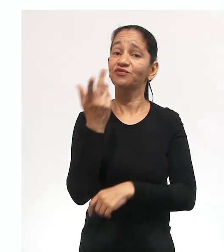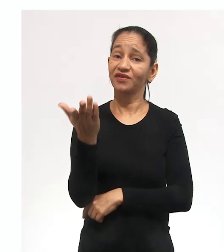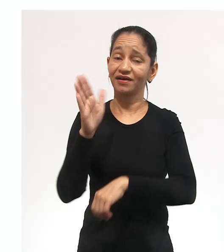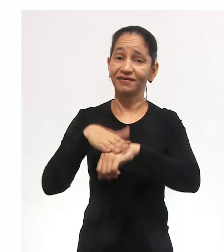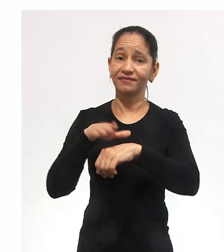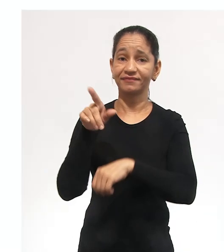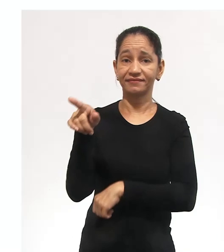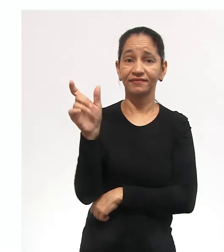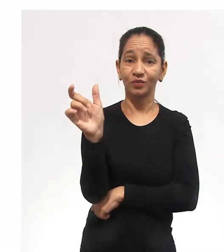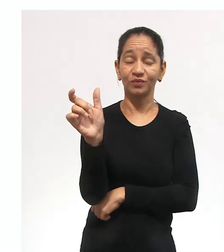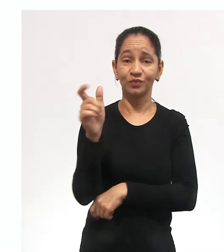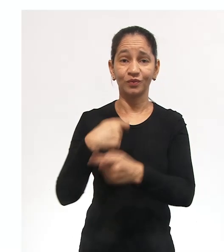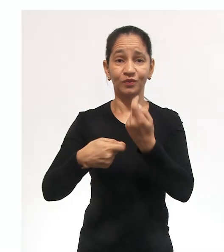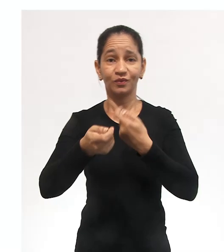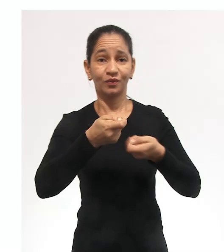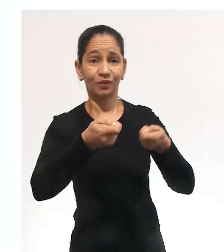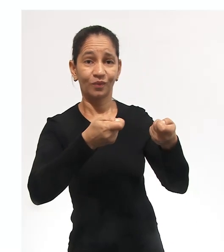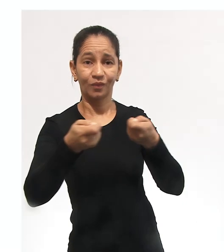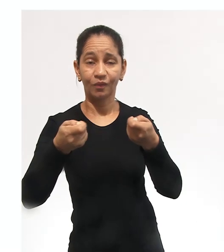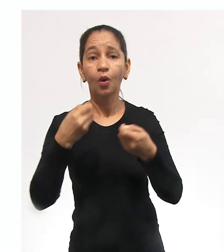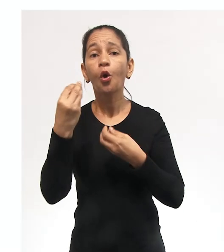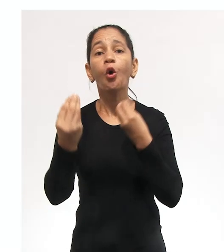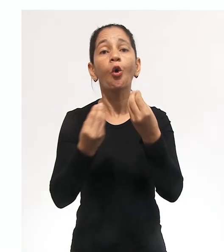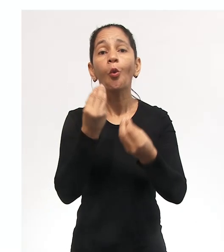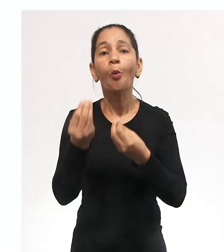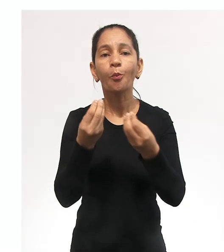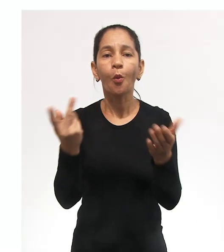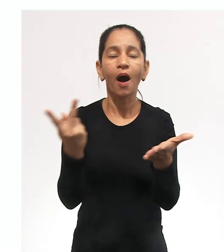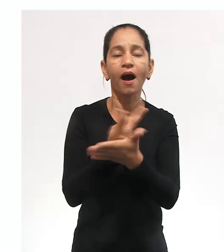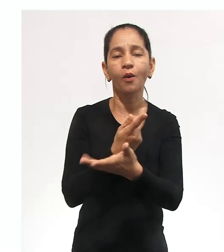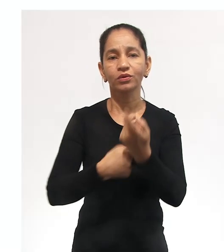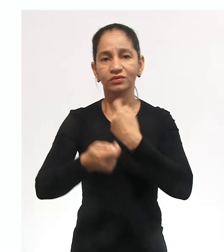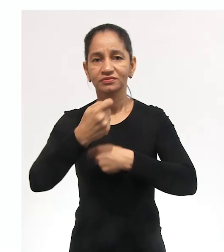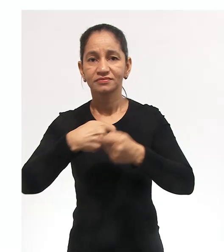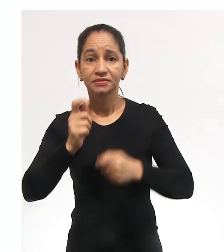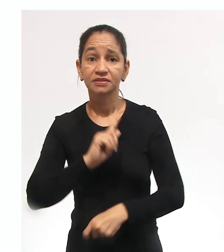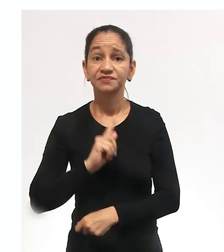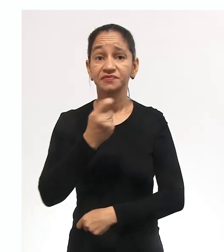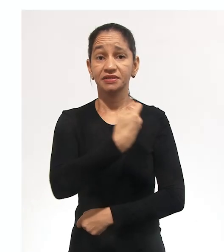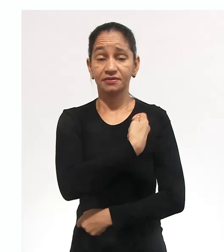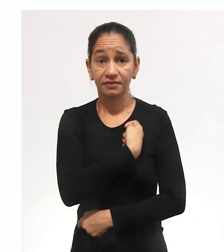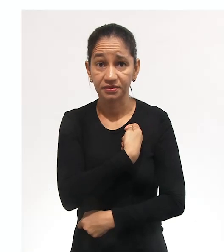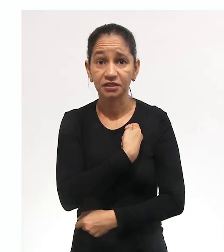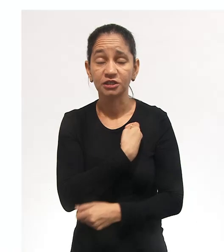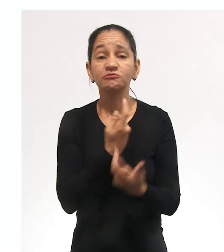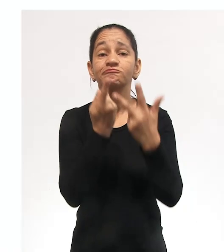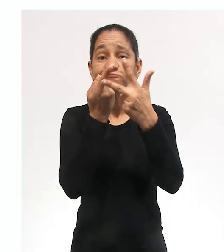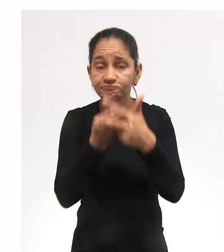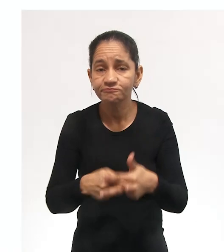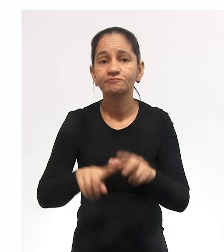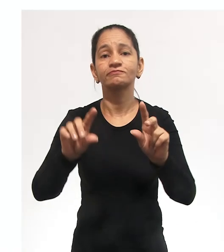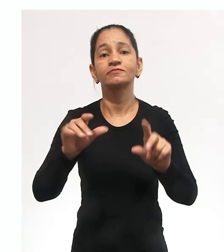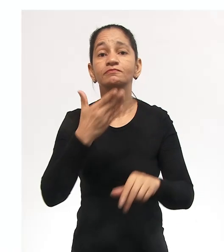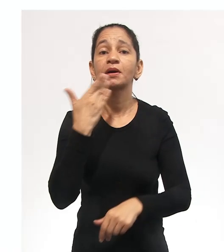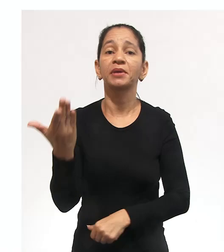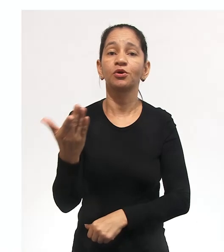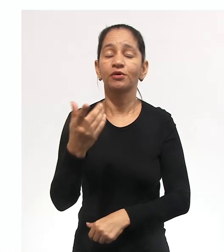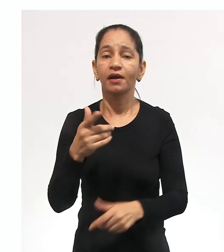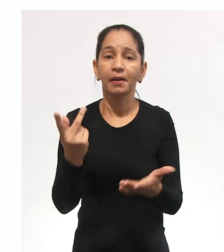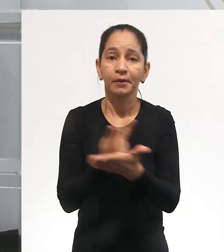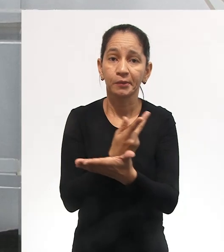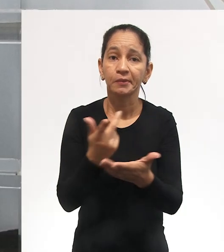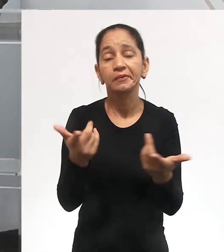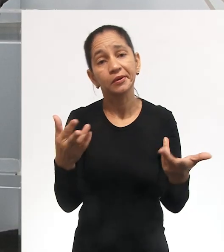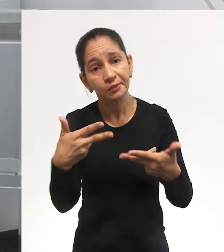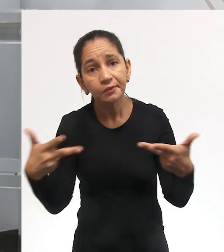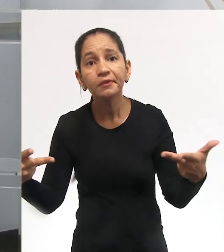a forma como a administração pública controla, fiscaliza e corrige seus próprios atos administrativos. Voltem